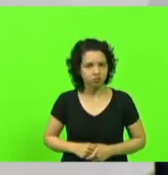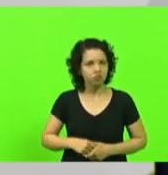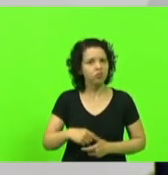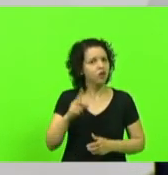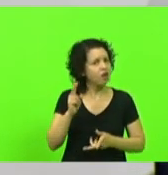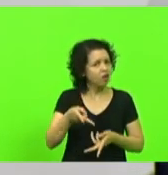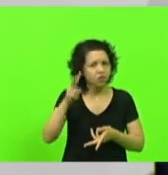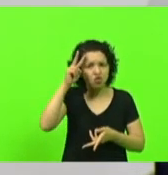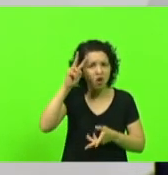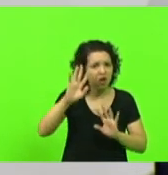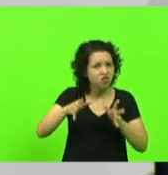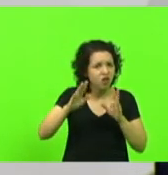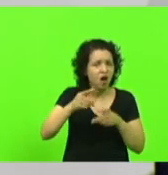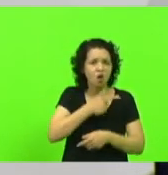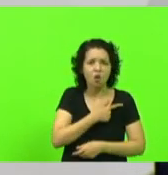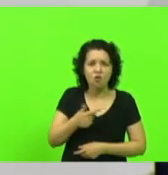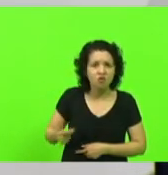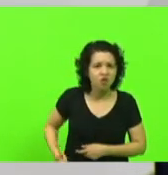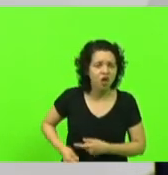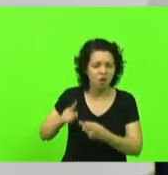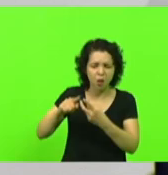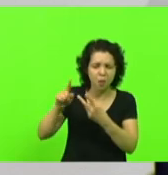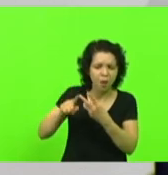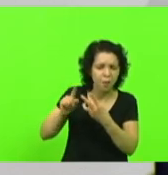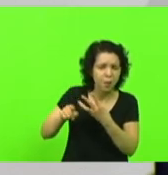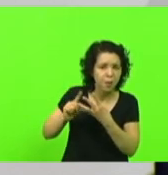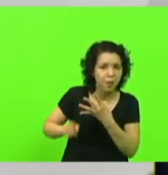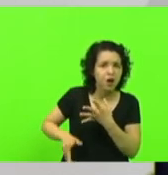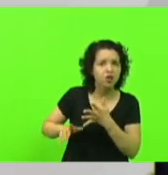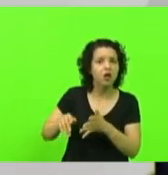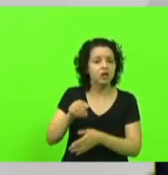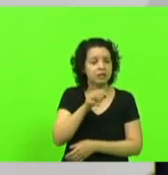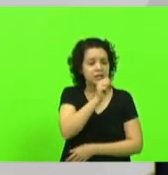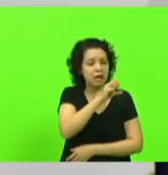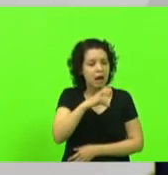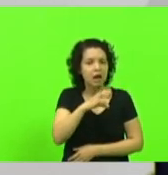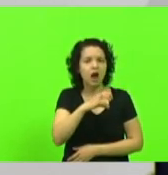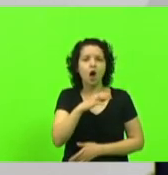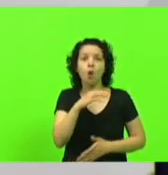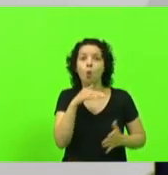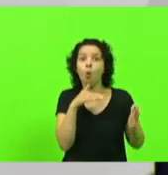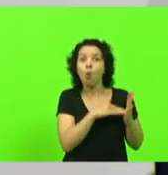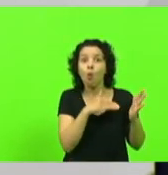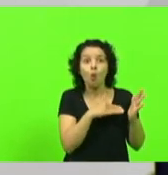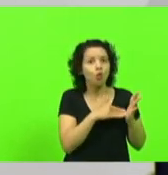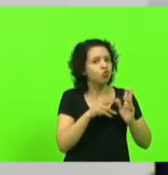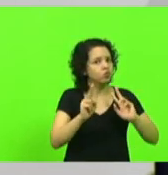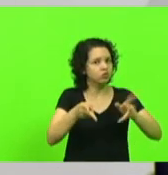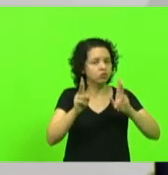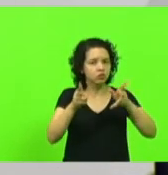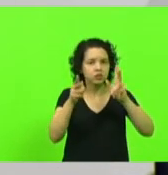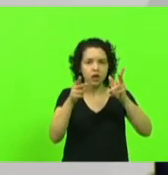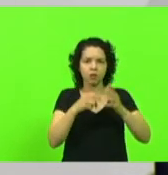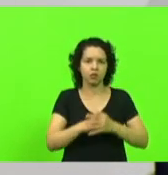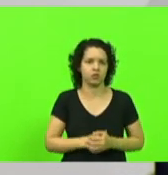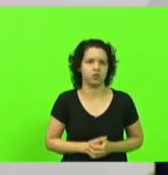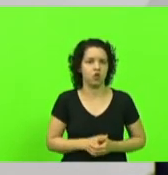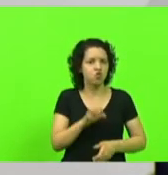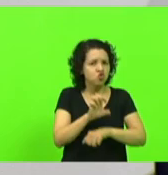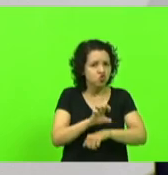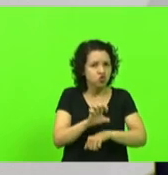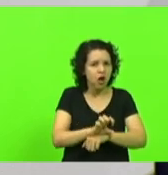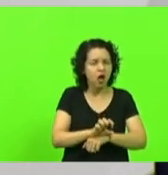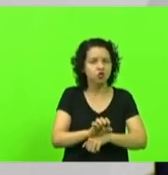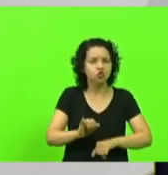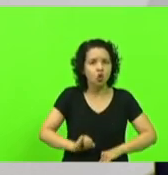C, D, E, não importa. Santa Catarina fica por último, somos os últimos. Somos o estado que mais sofreu